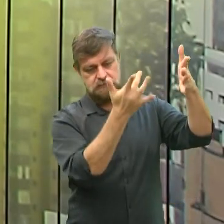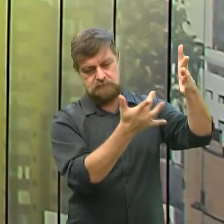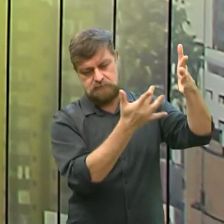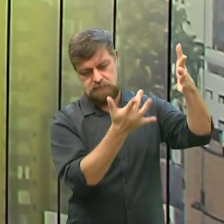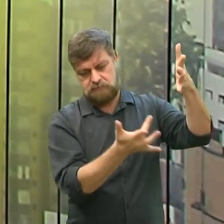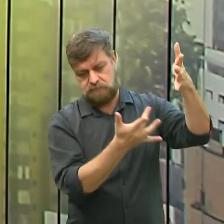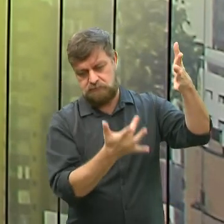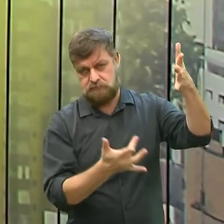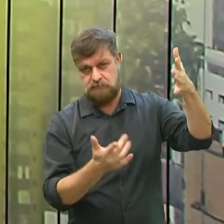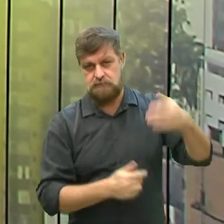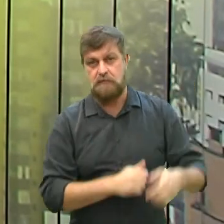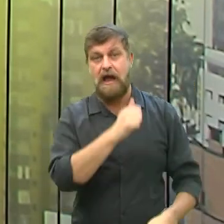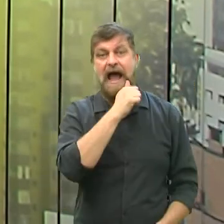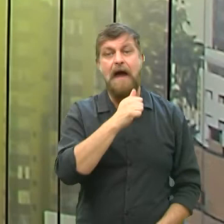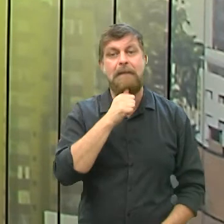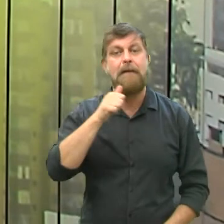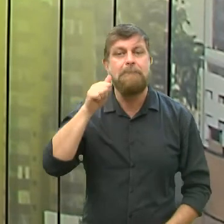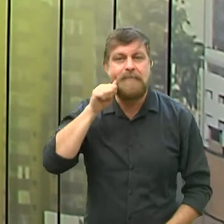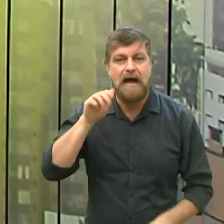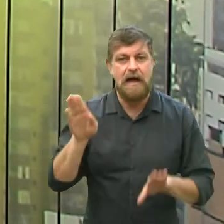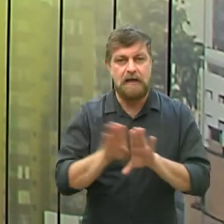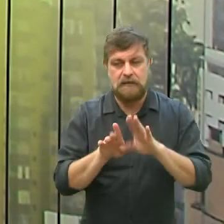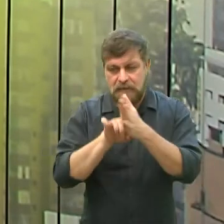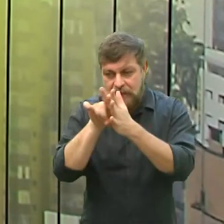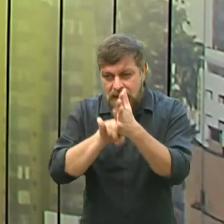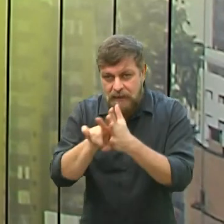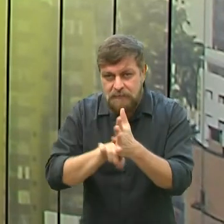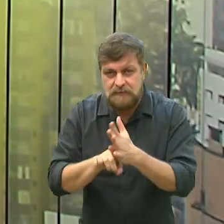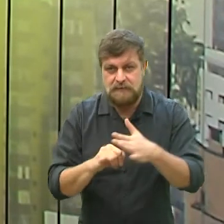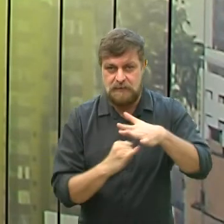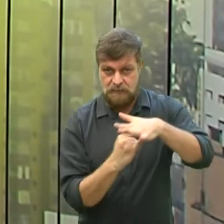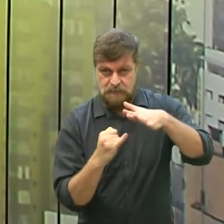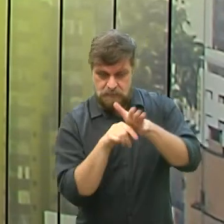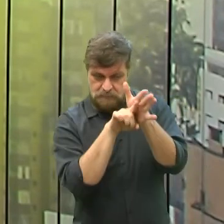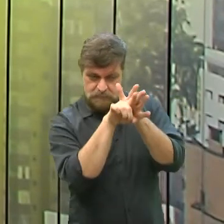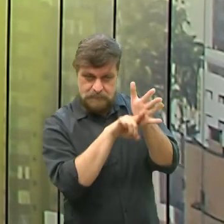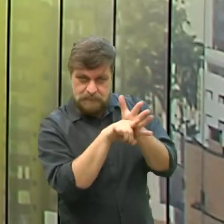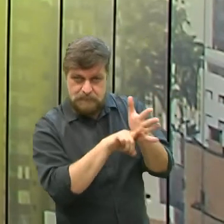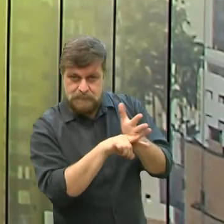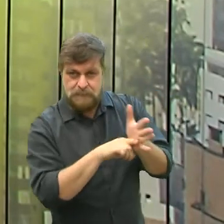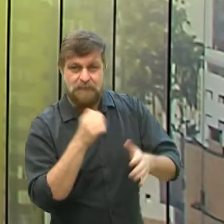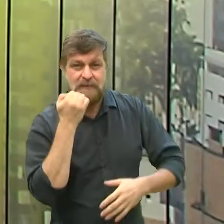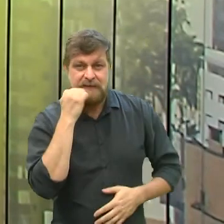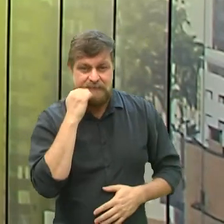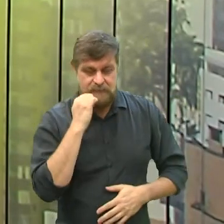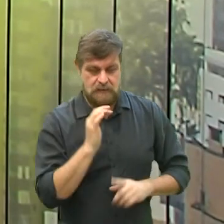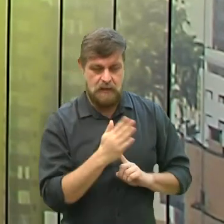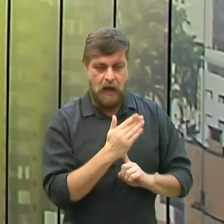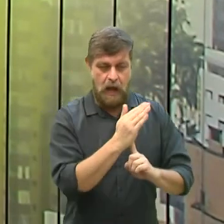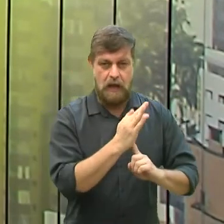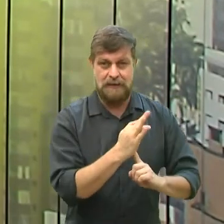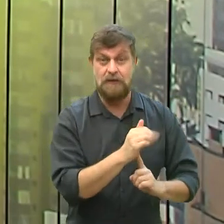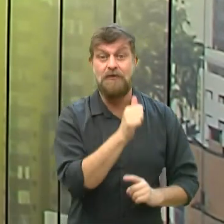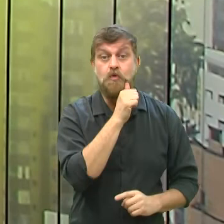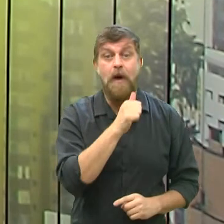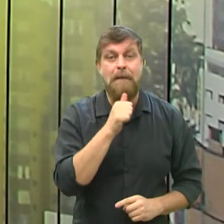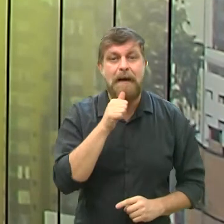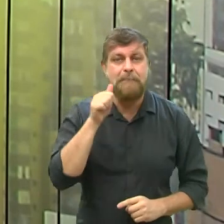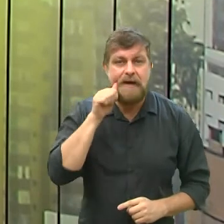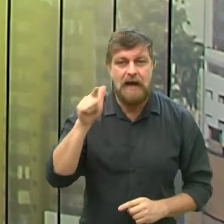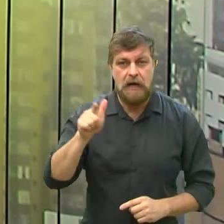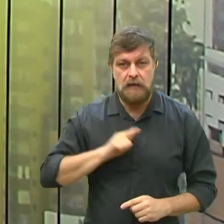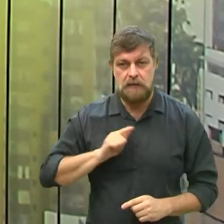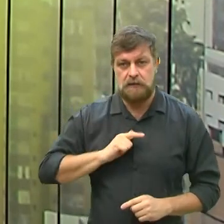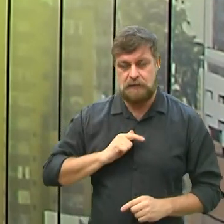animais no Amapá. E segundo as análises feitas pelo Instituto de Pesquisas Científicas Tecnológicas do Amapá, ele pode